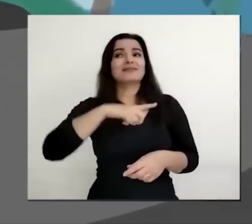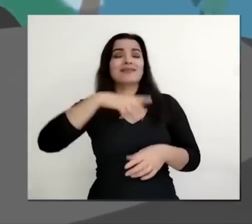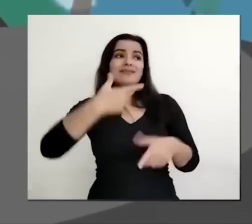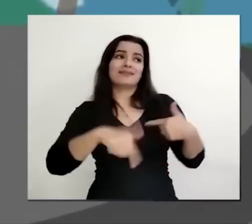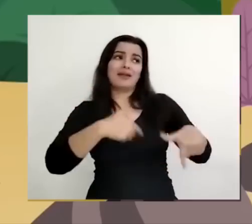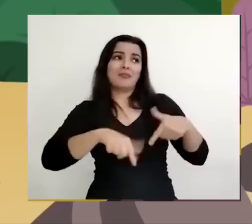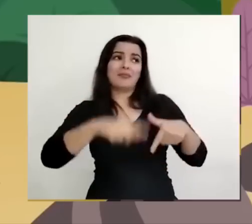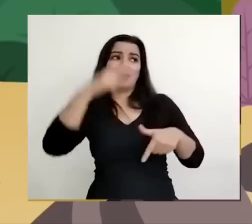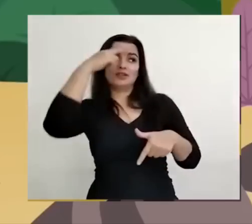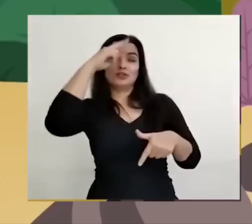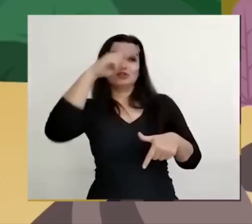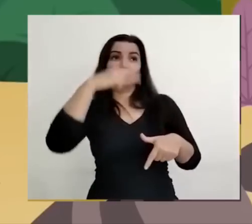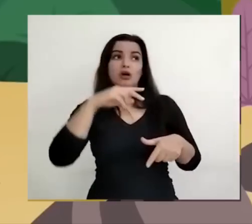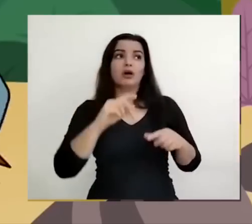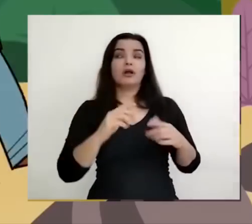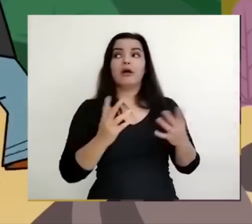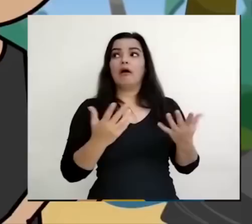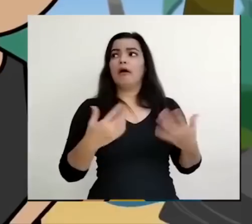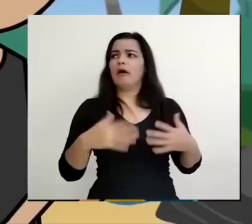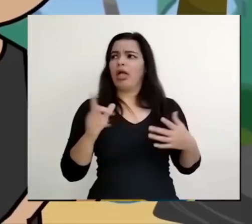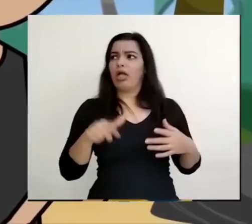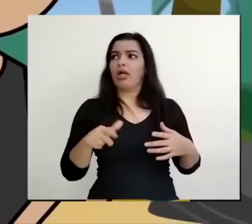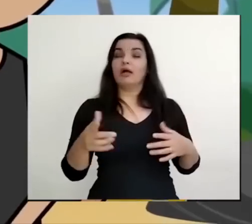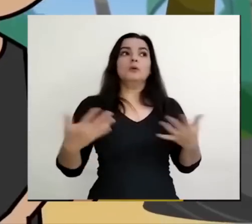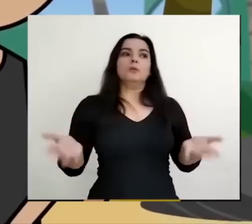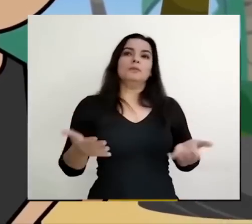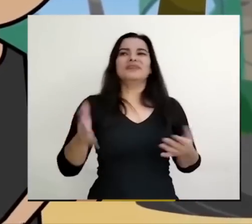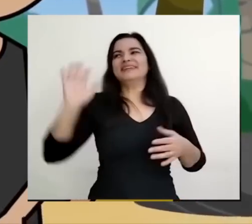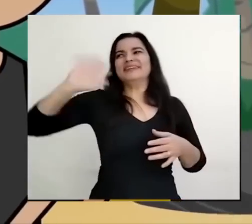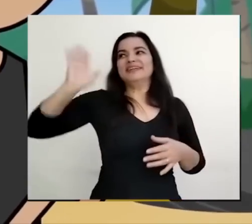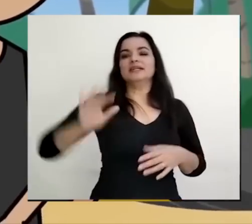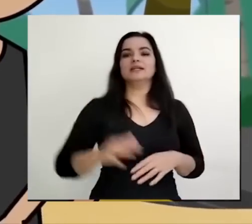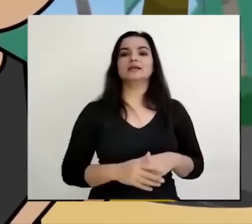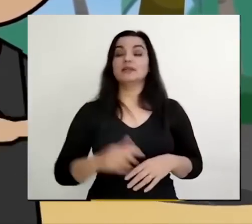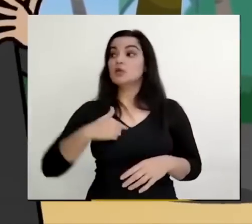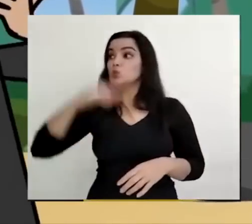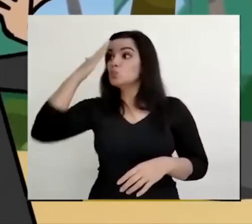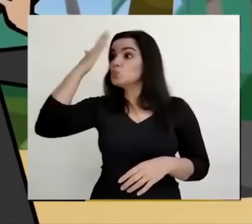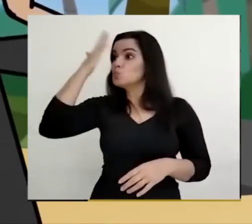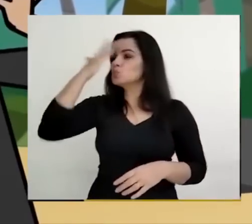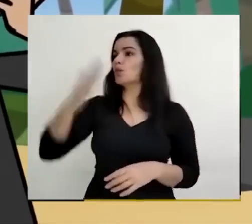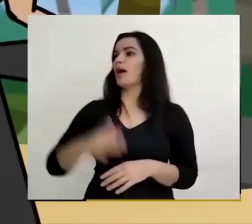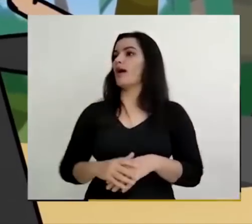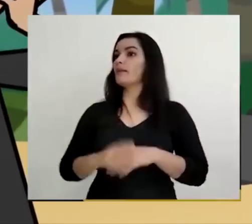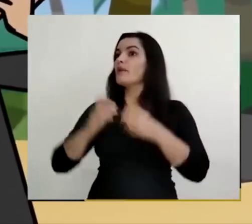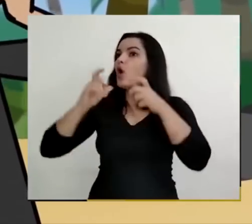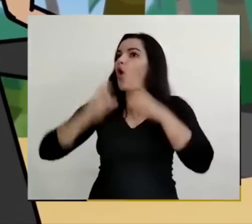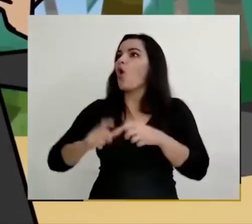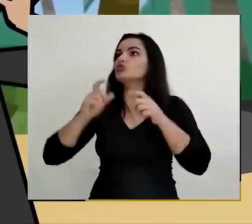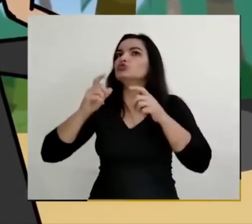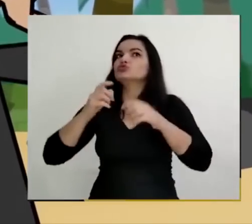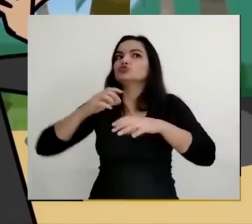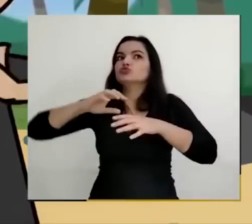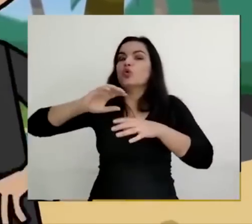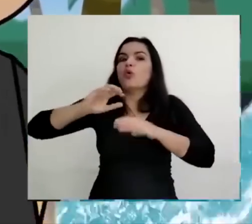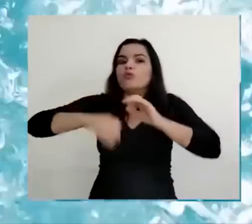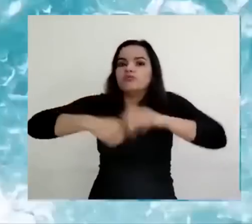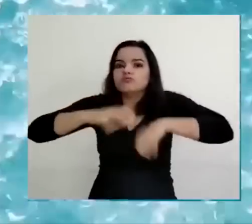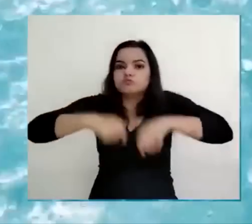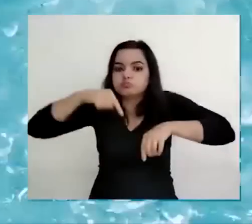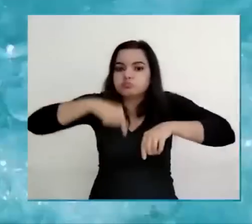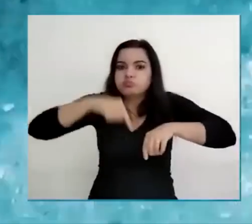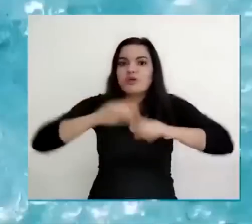Trabalho? Que trabalho? Ah, tchau, pessoal. Eu sei onde o Pirata Azul enterrou esse tesouro. Nós vamos ficar ricos.